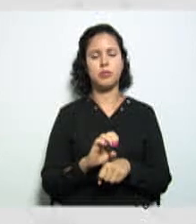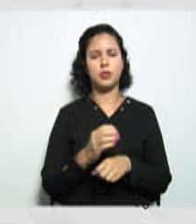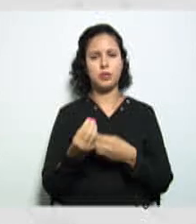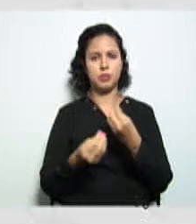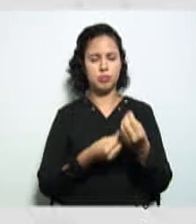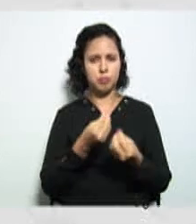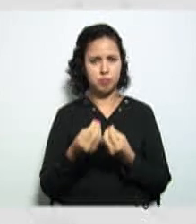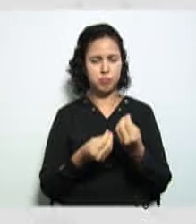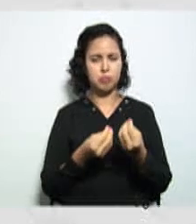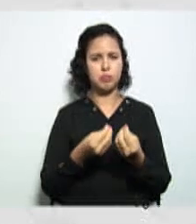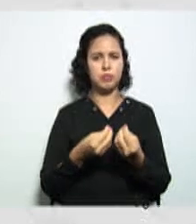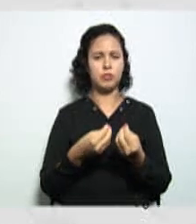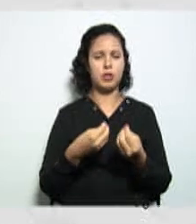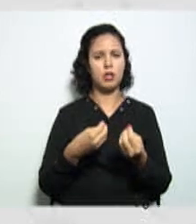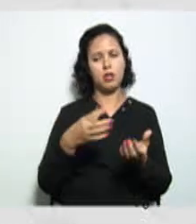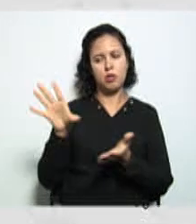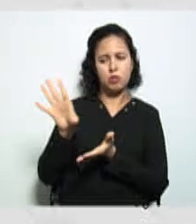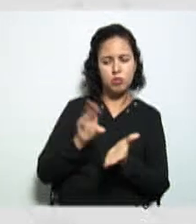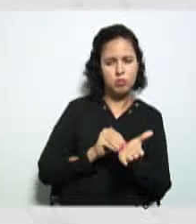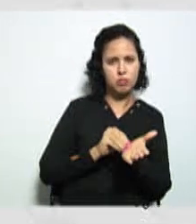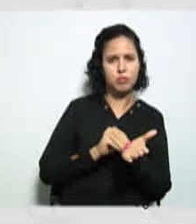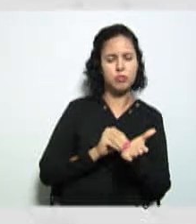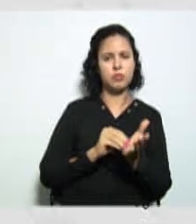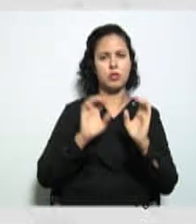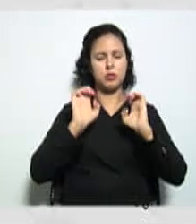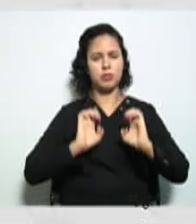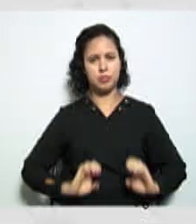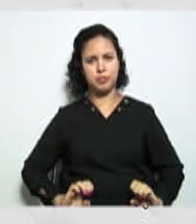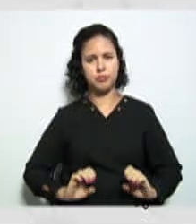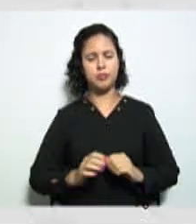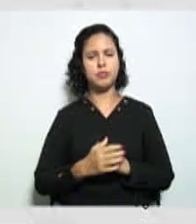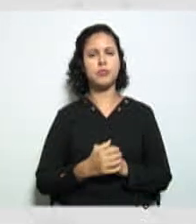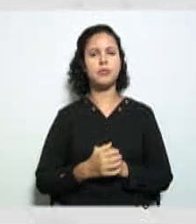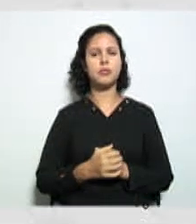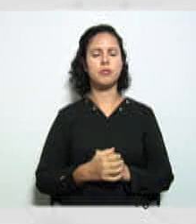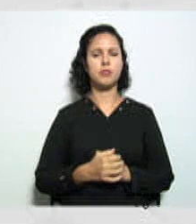estágio, plágio e questões éticas.